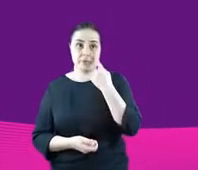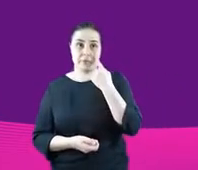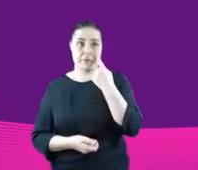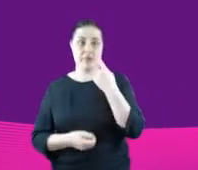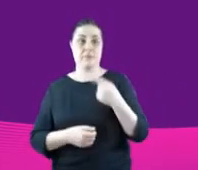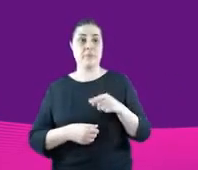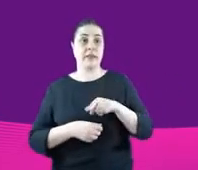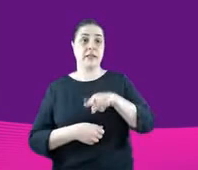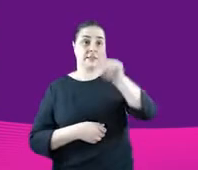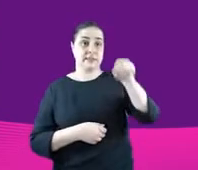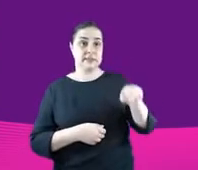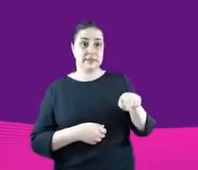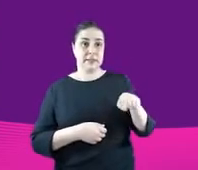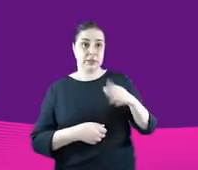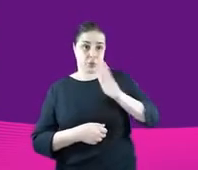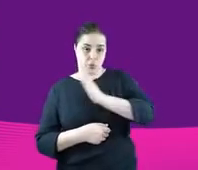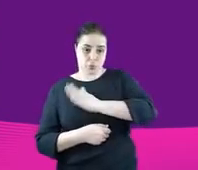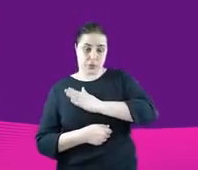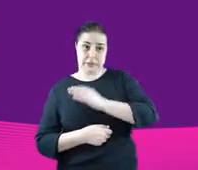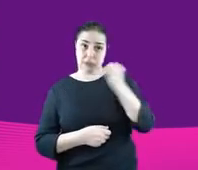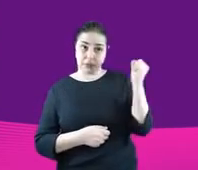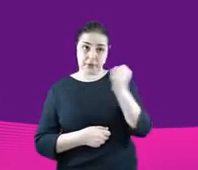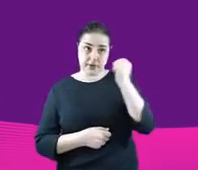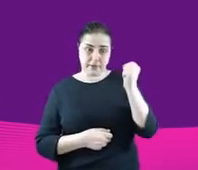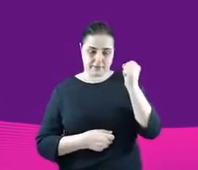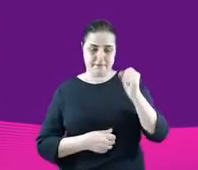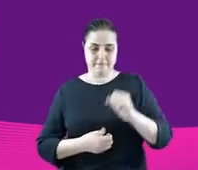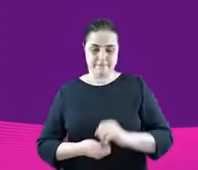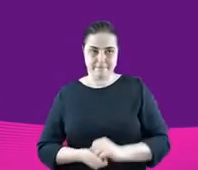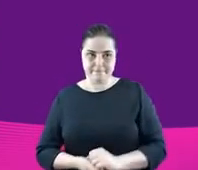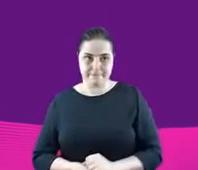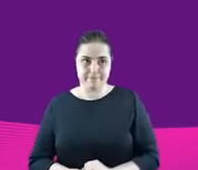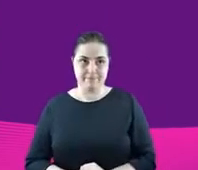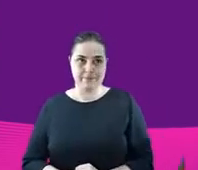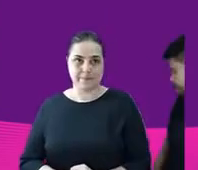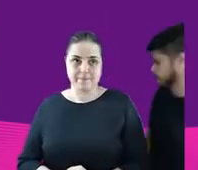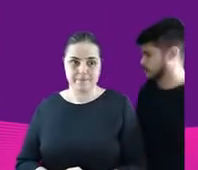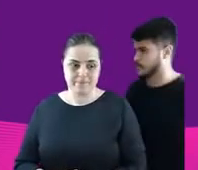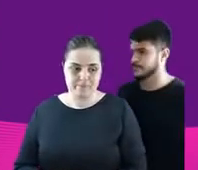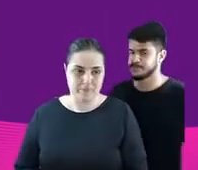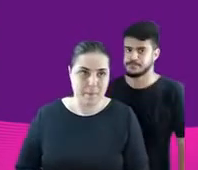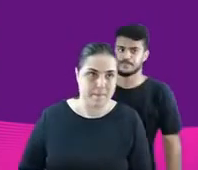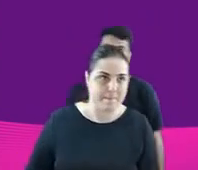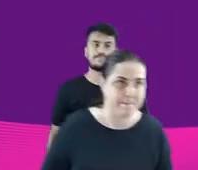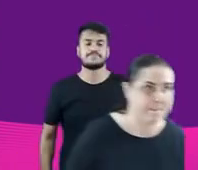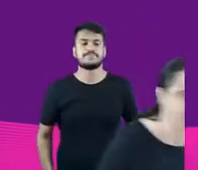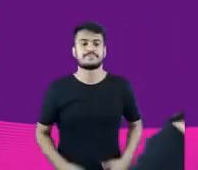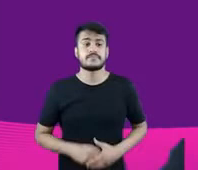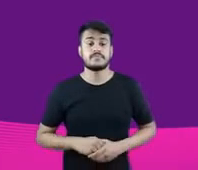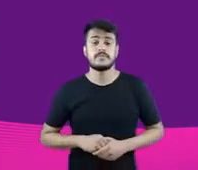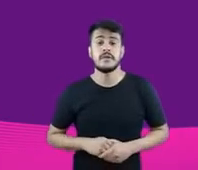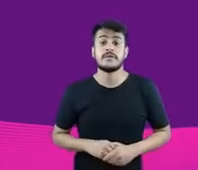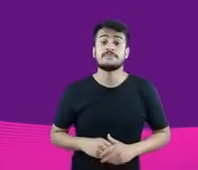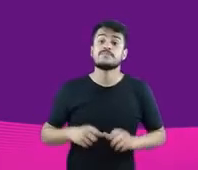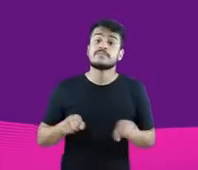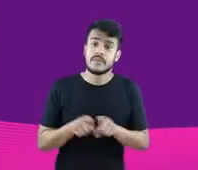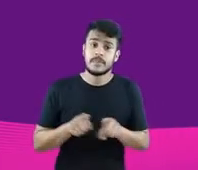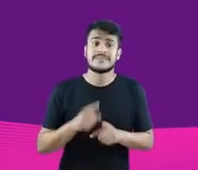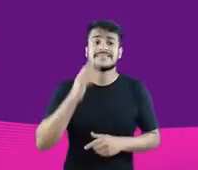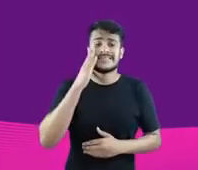bastante grave, mas a gente sabe hoje em dia que existem várias outras modalidades de manifestações clínicas